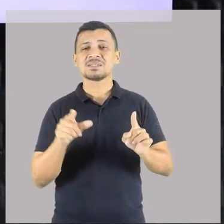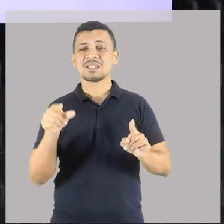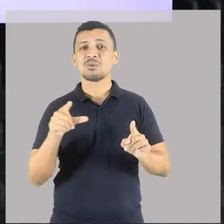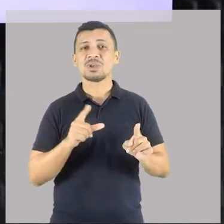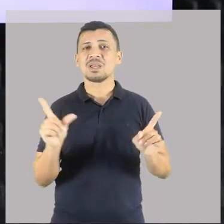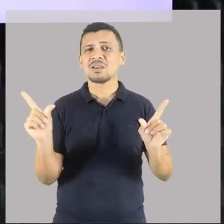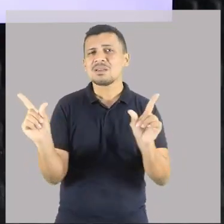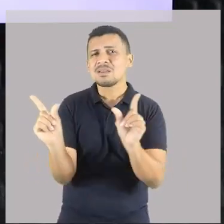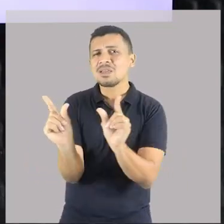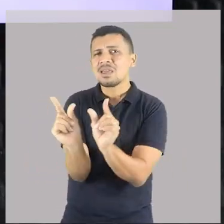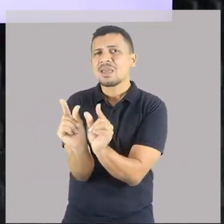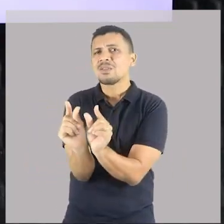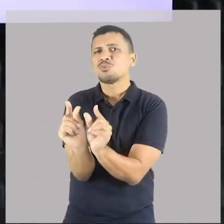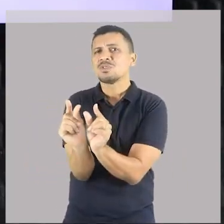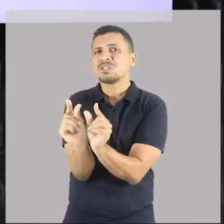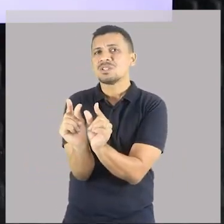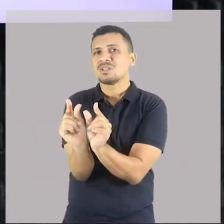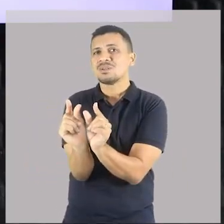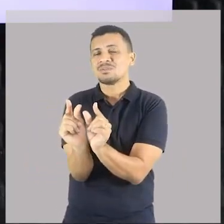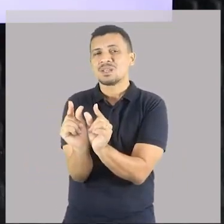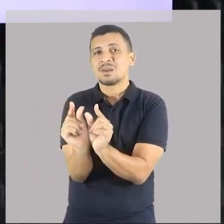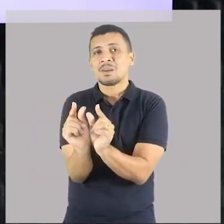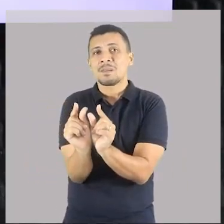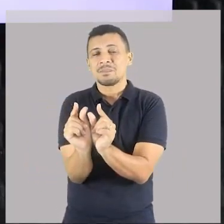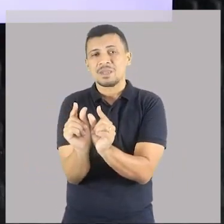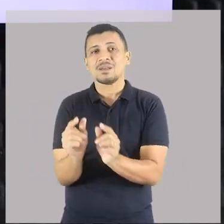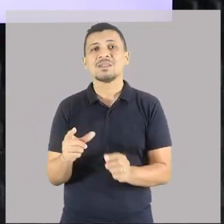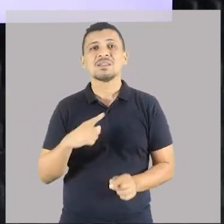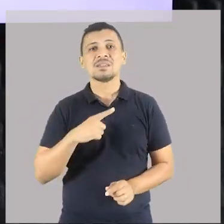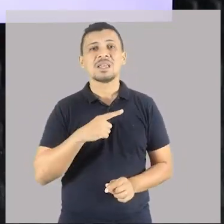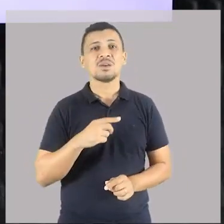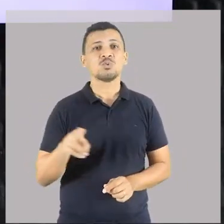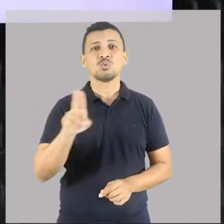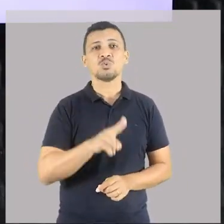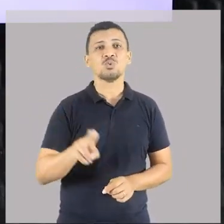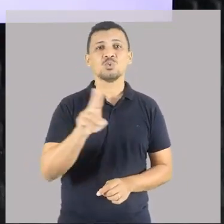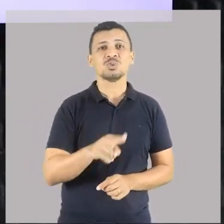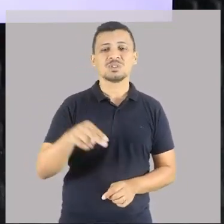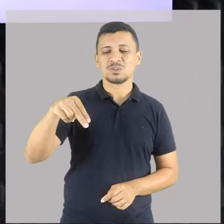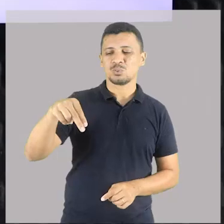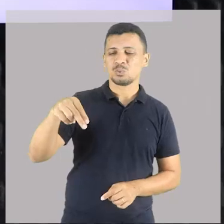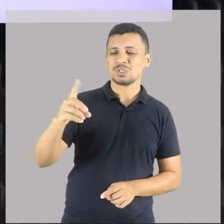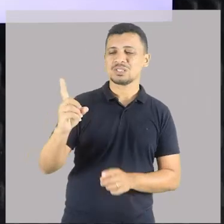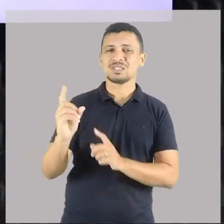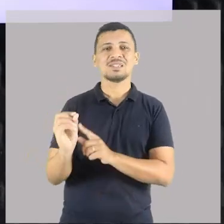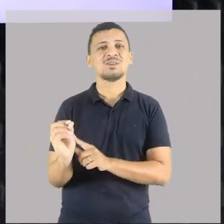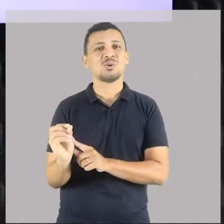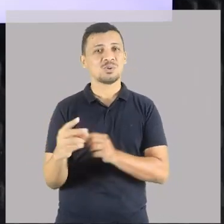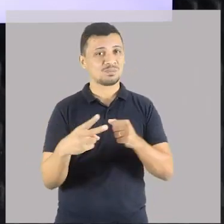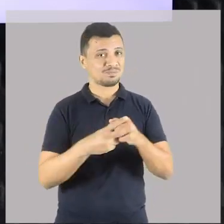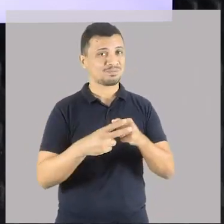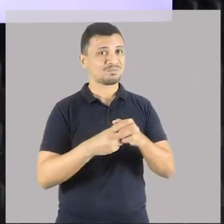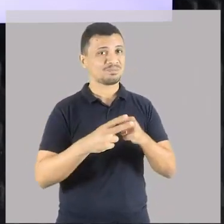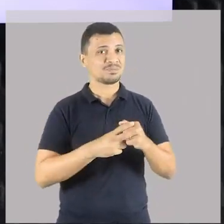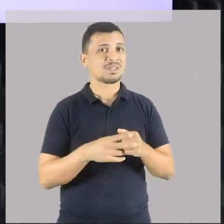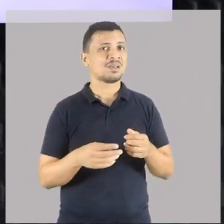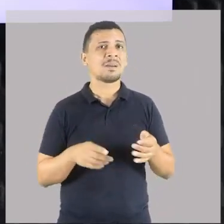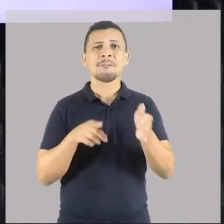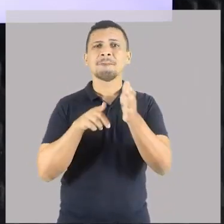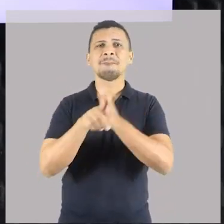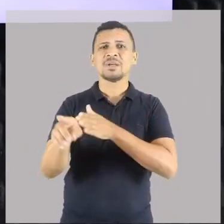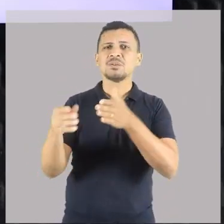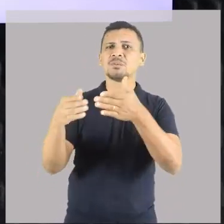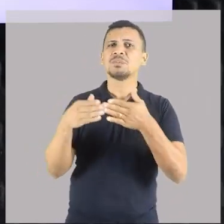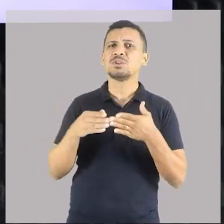reduzida de gerúndio. Perseguindo, eu tenho a presença do gerúndio. E o que a questão vai me pedir? Ele vai me pedir